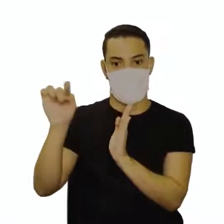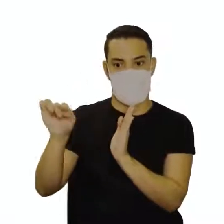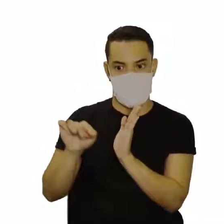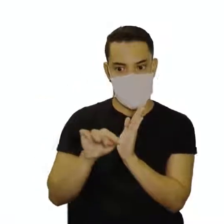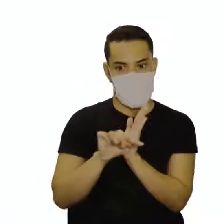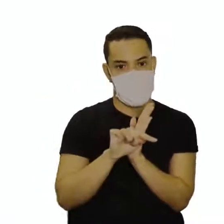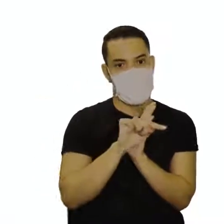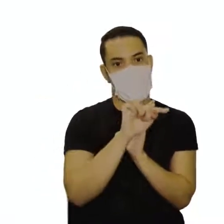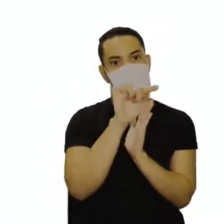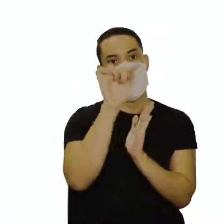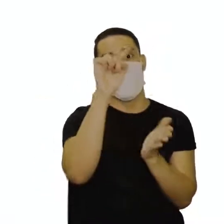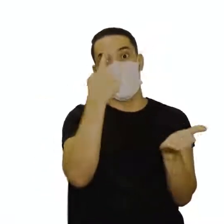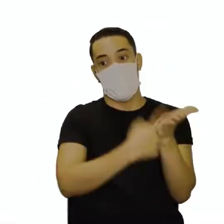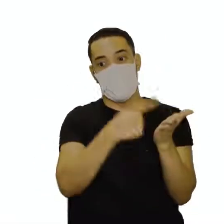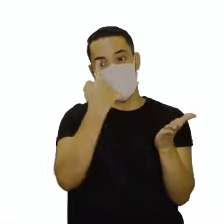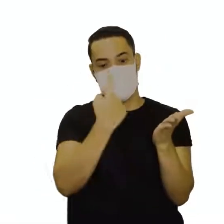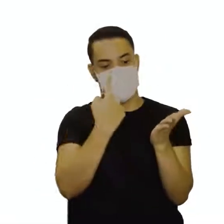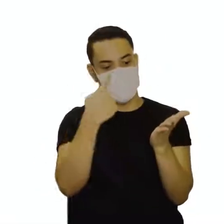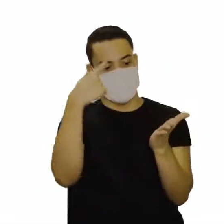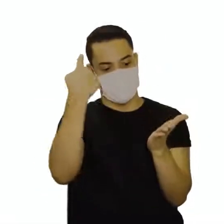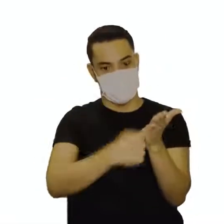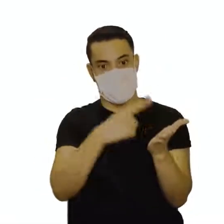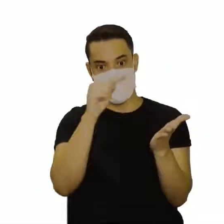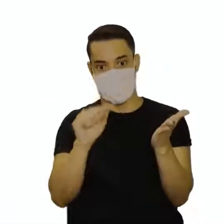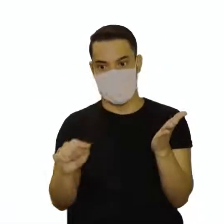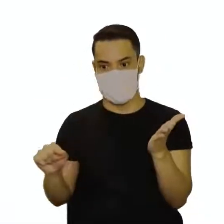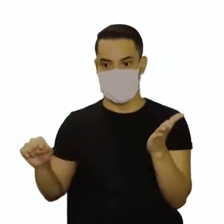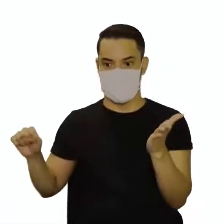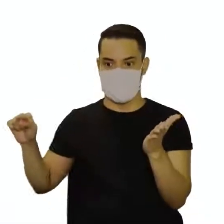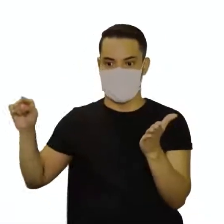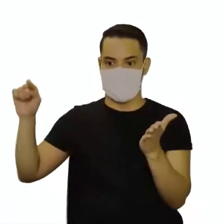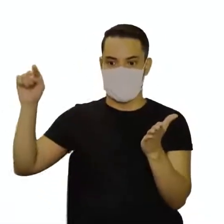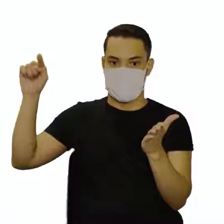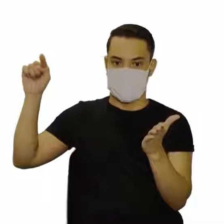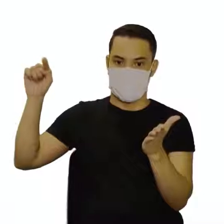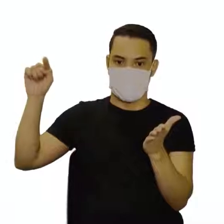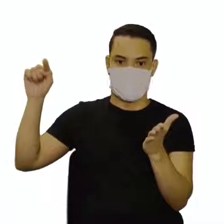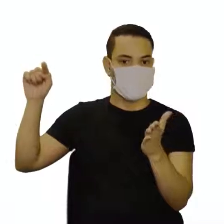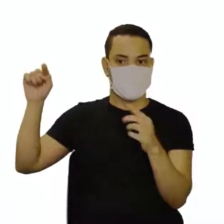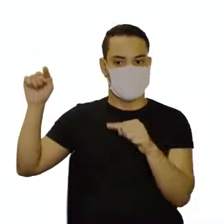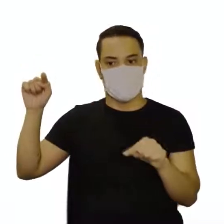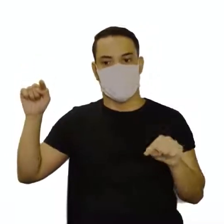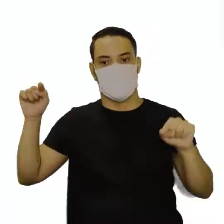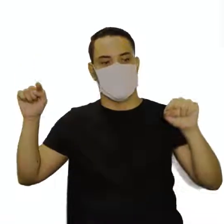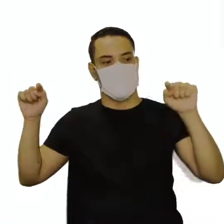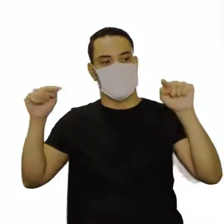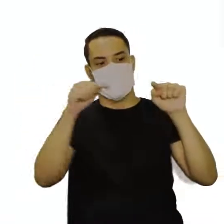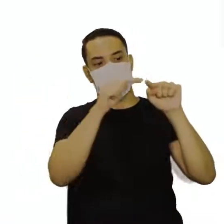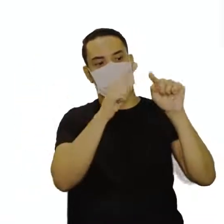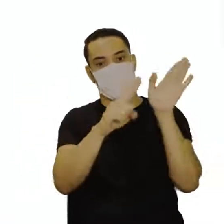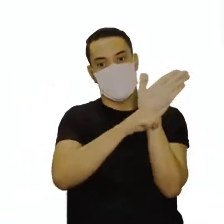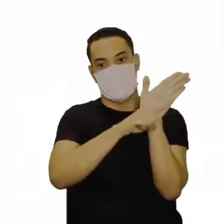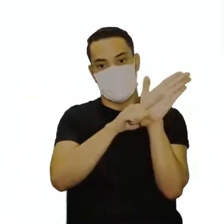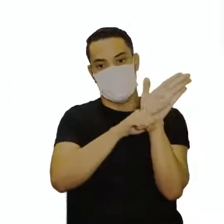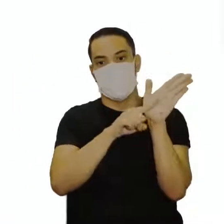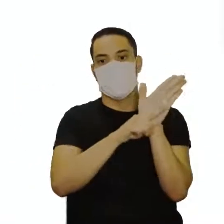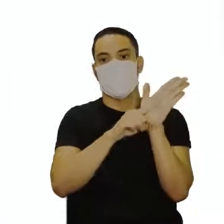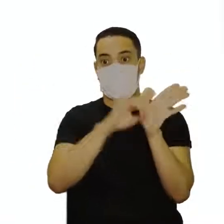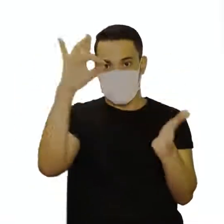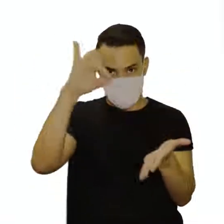convencional, saindo do positivo, chegando no negativo. Sentido real, movimento dos elétrons, sai